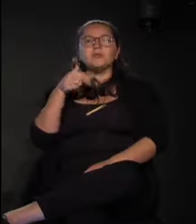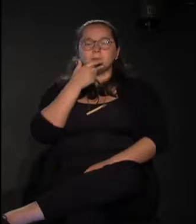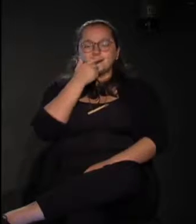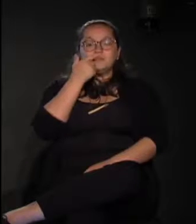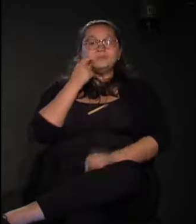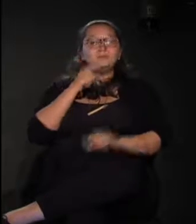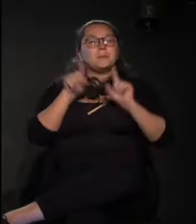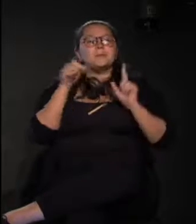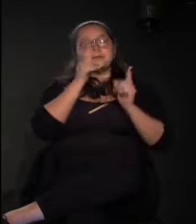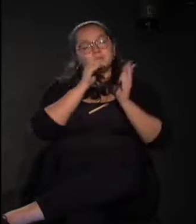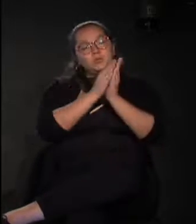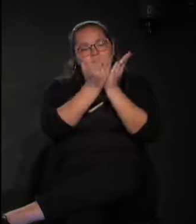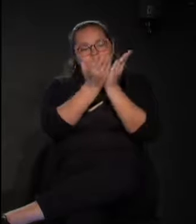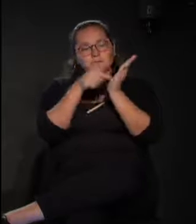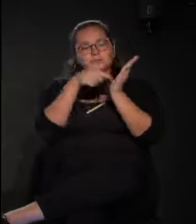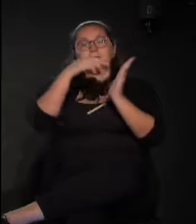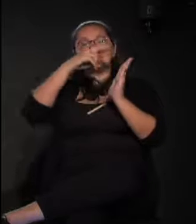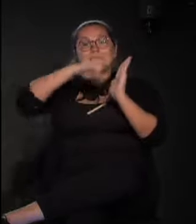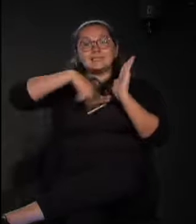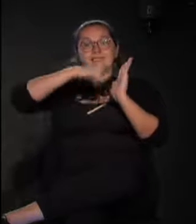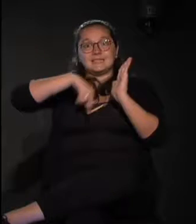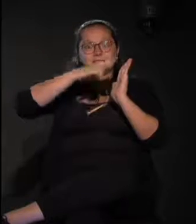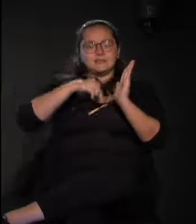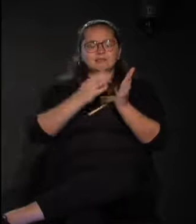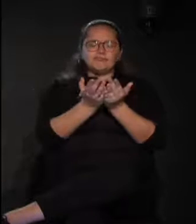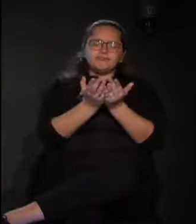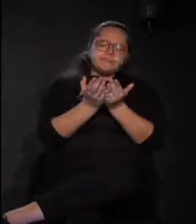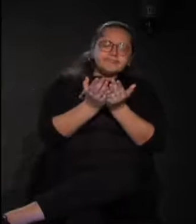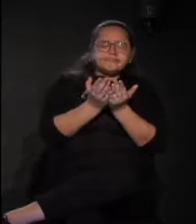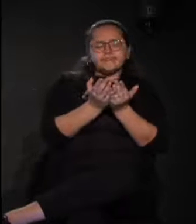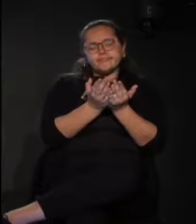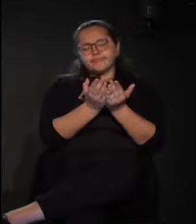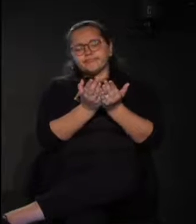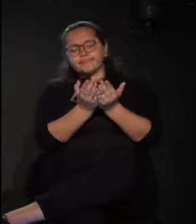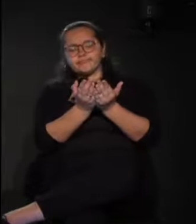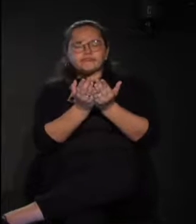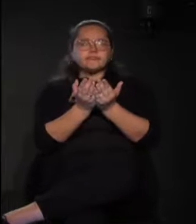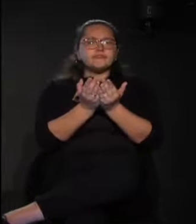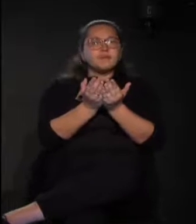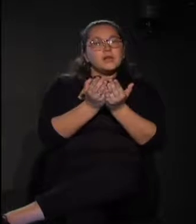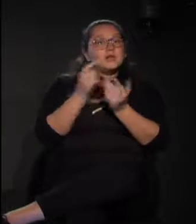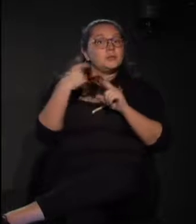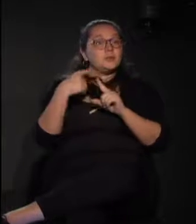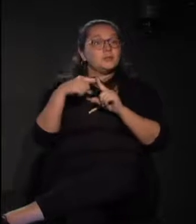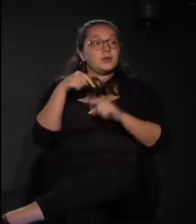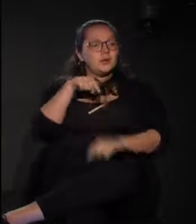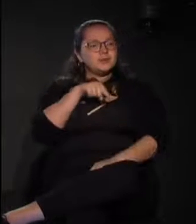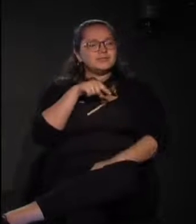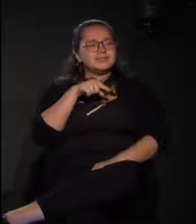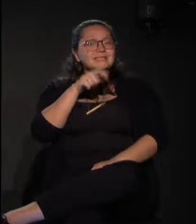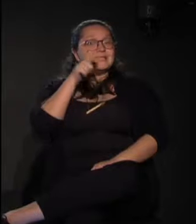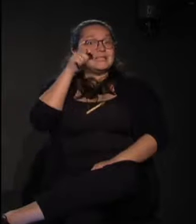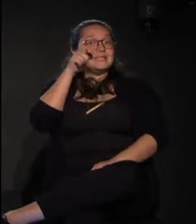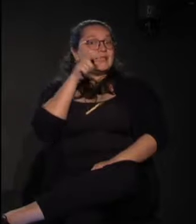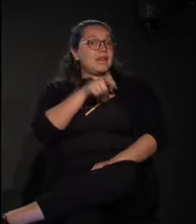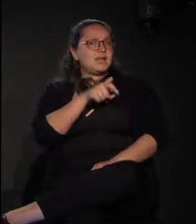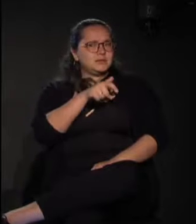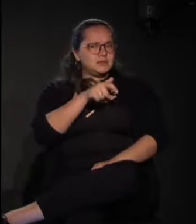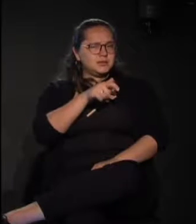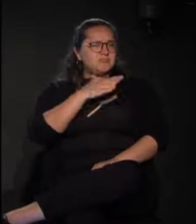é que estava o livro não é não o pessoal dá uma dimensão do domingo 3 na nova estrutura que não é